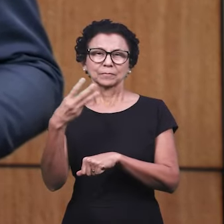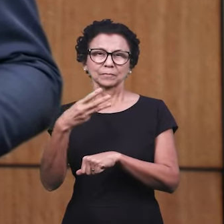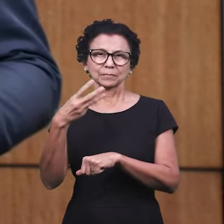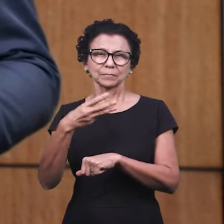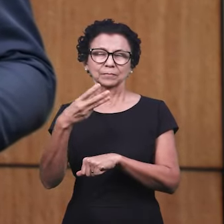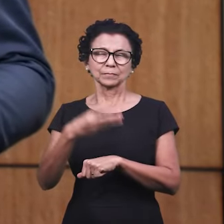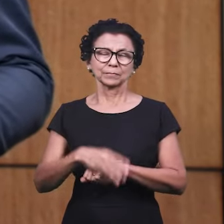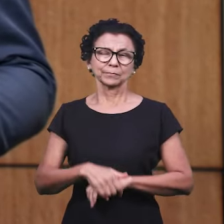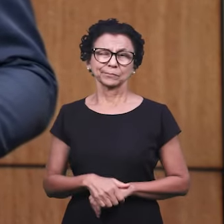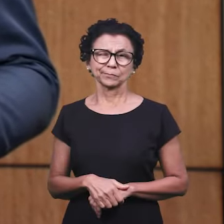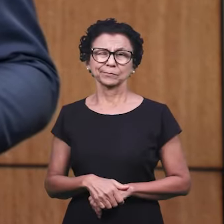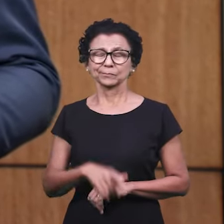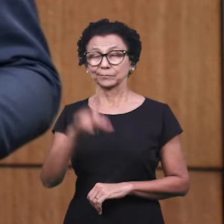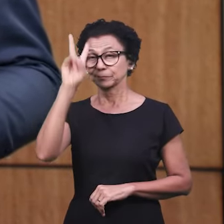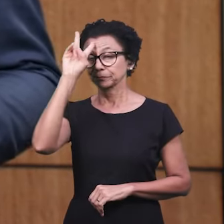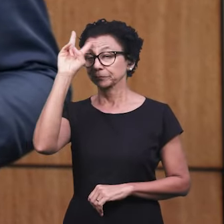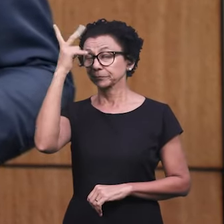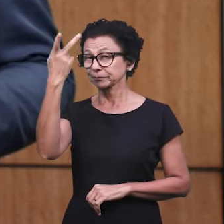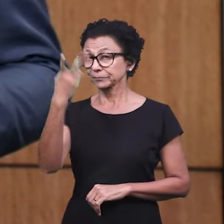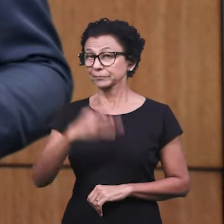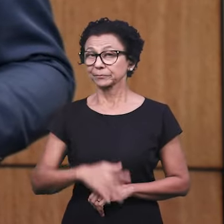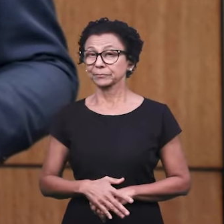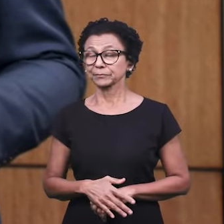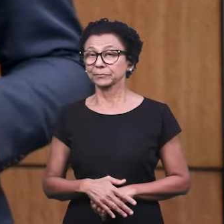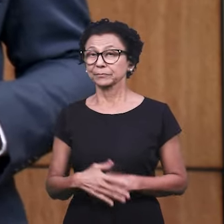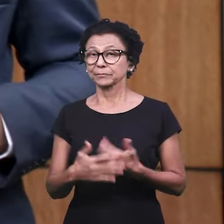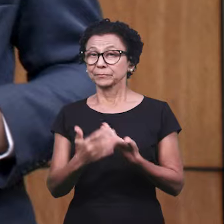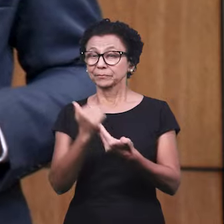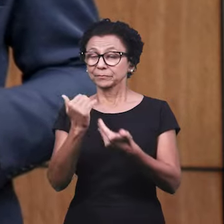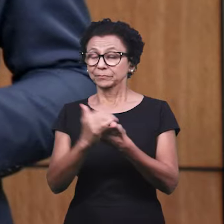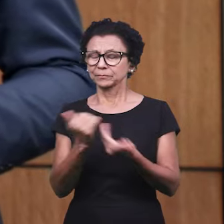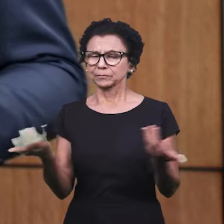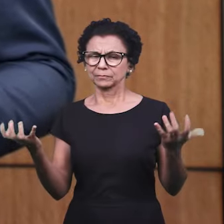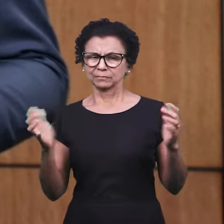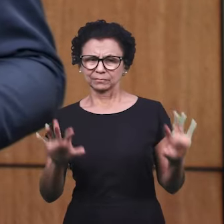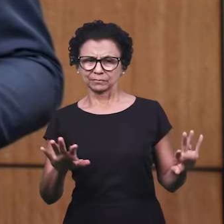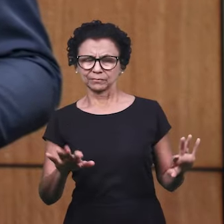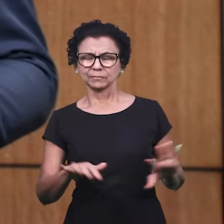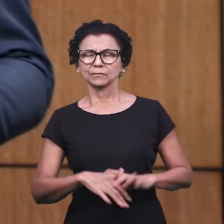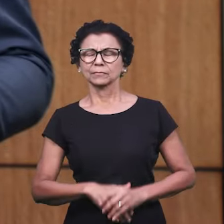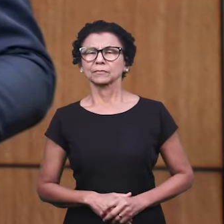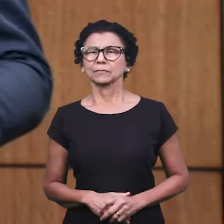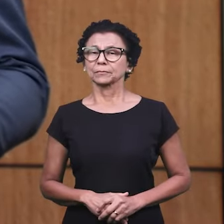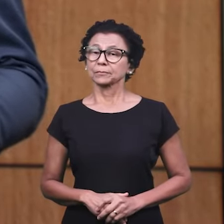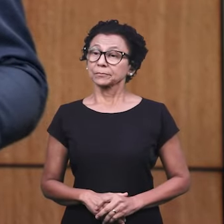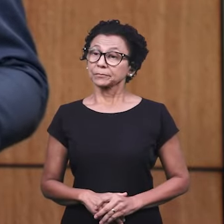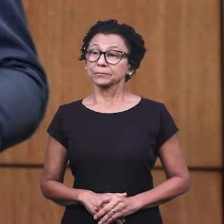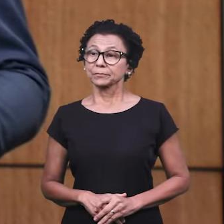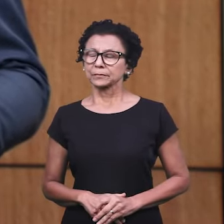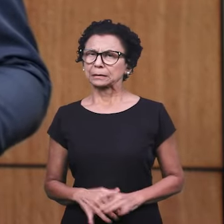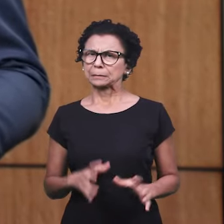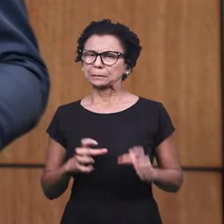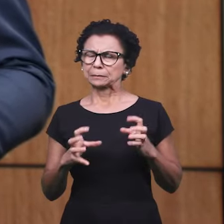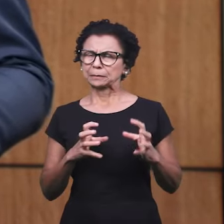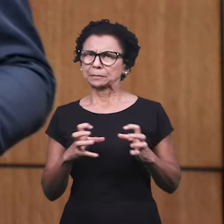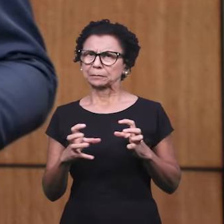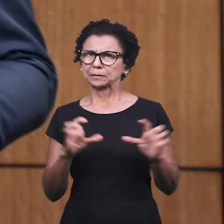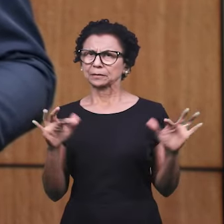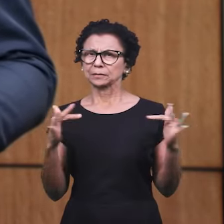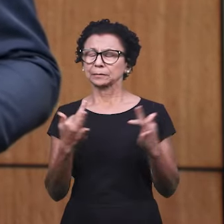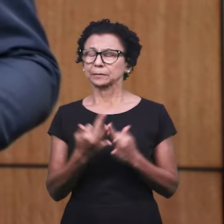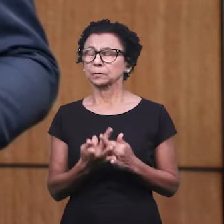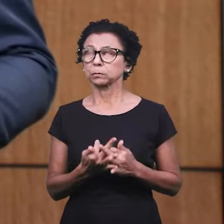um comportamento rebelde, não aceitando os conselhos de seus pais. E as contendas têm se levantado dentro do lar,